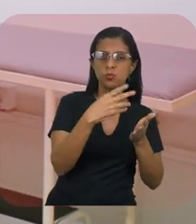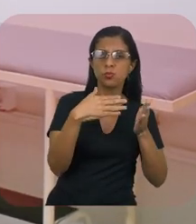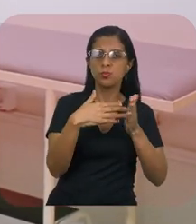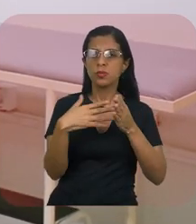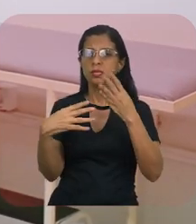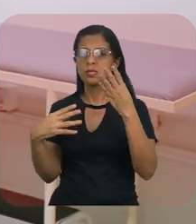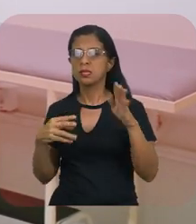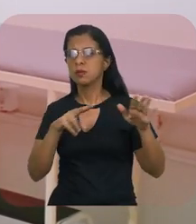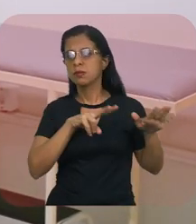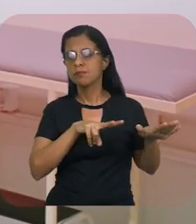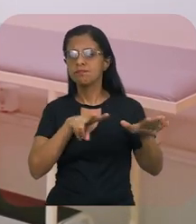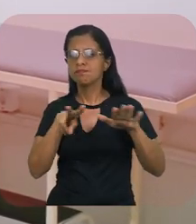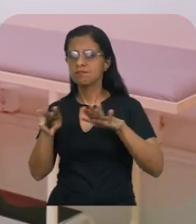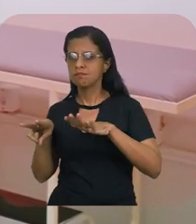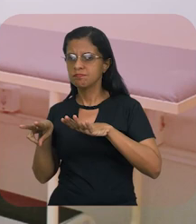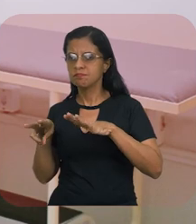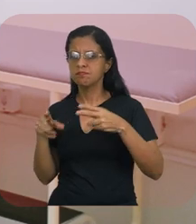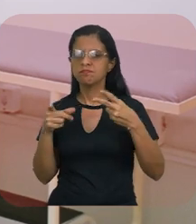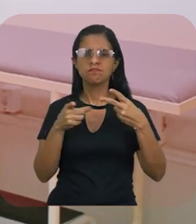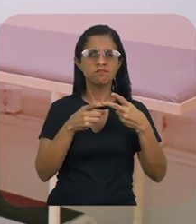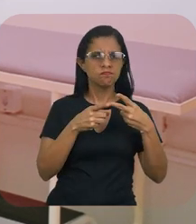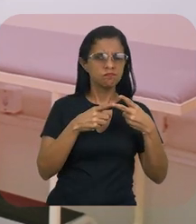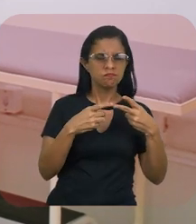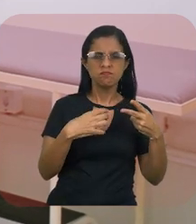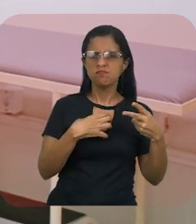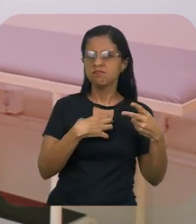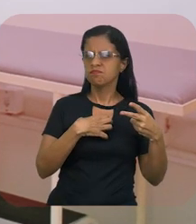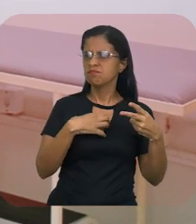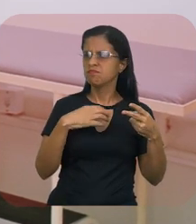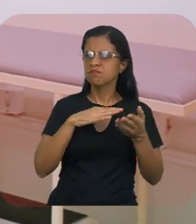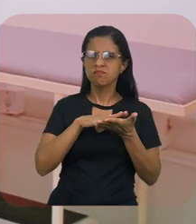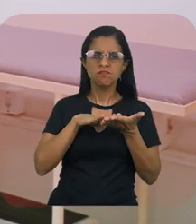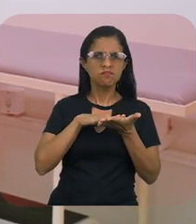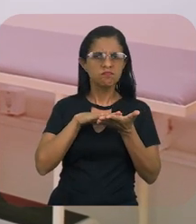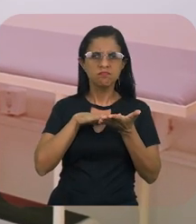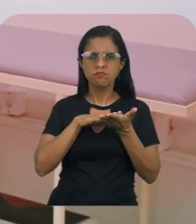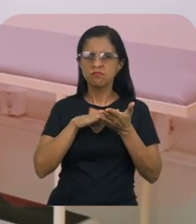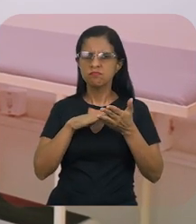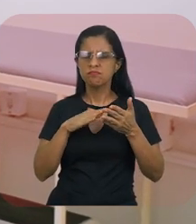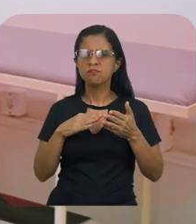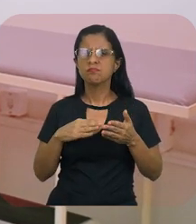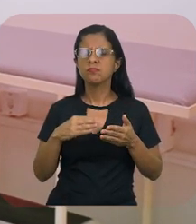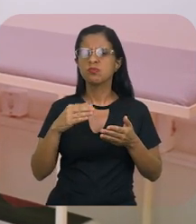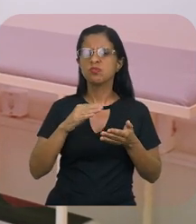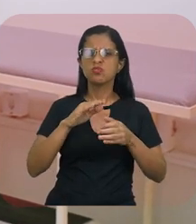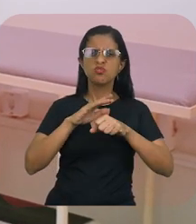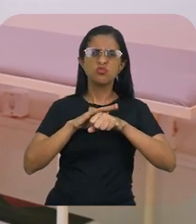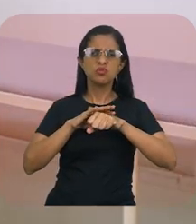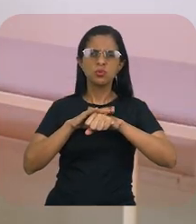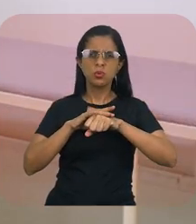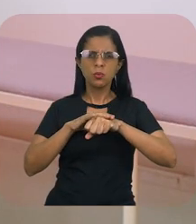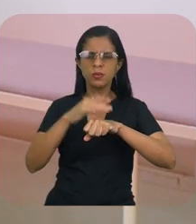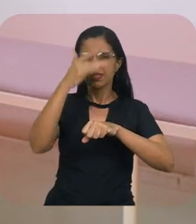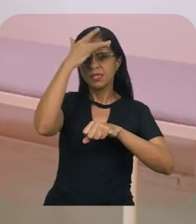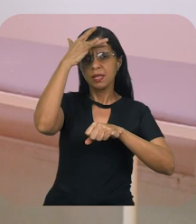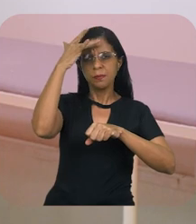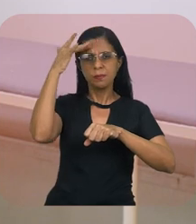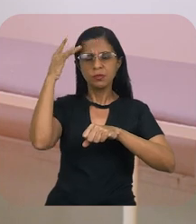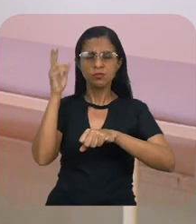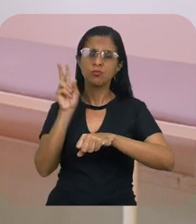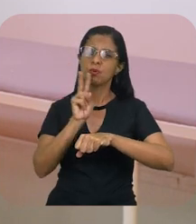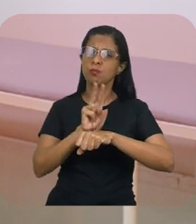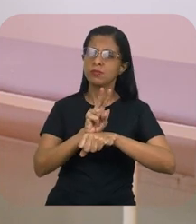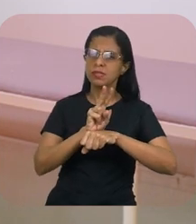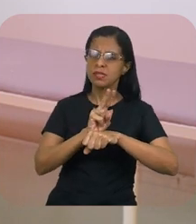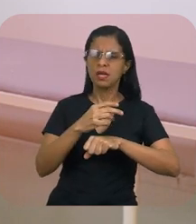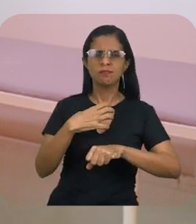assintomática. Essa fase também é chamada de fase crônica, onde o indivíduo praticamente não apresenta sintomas. Se iniciado o tratamento